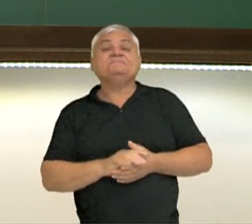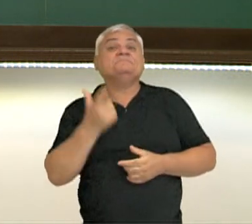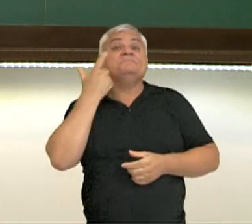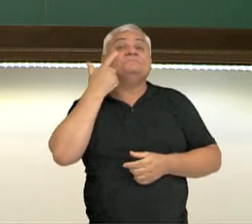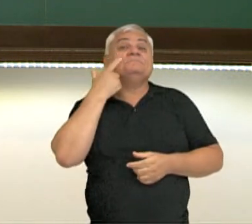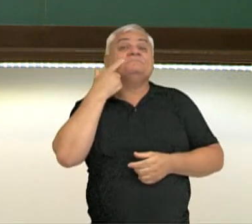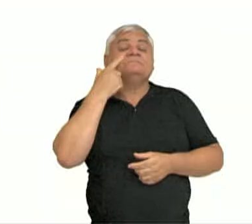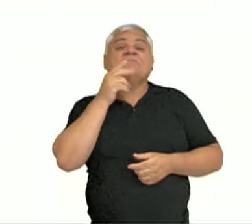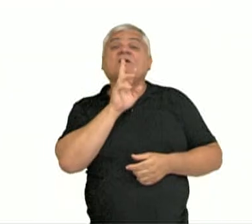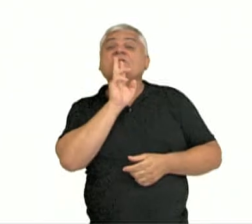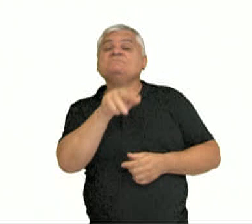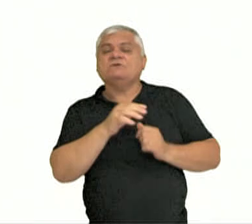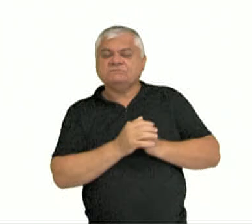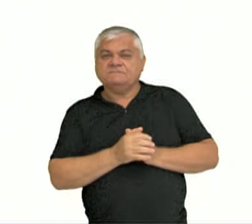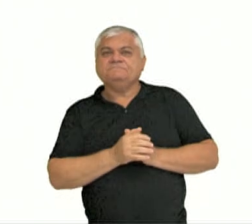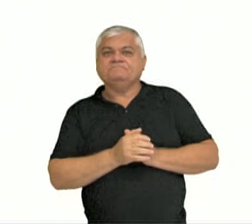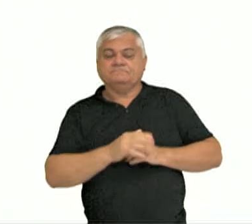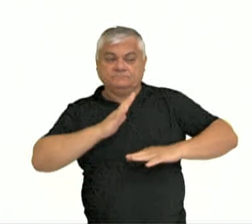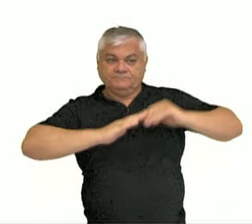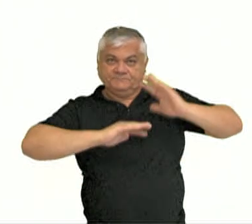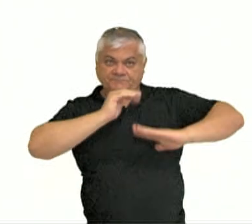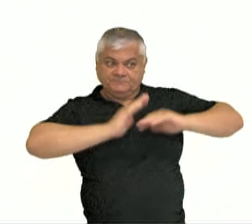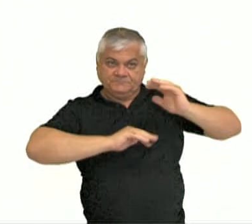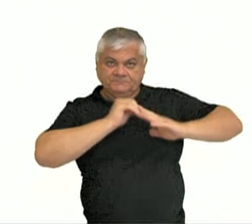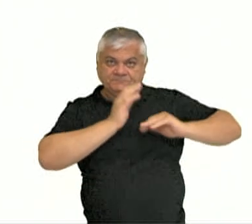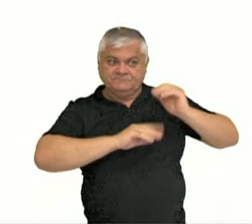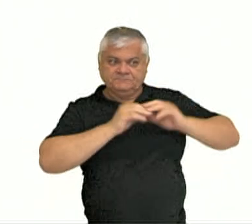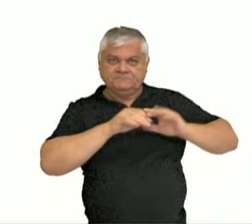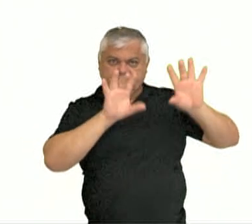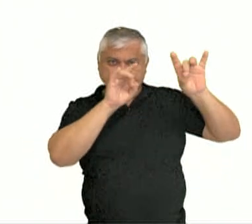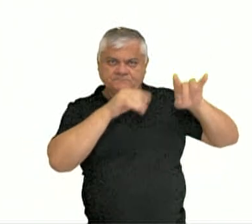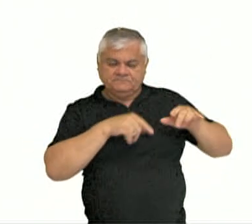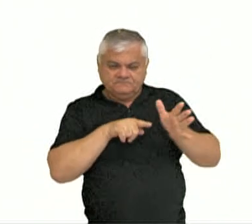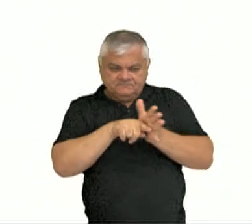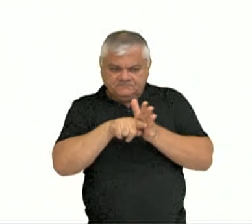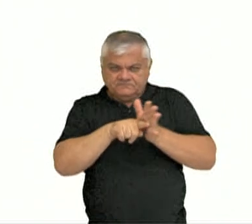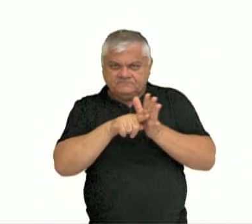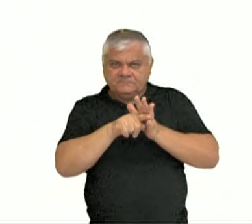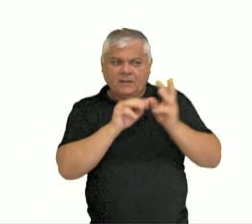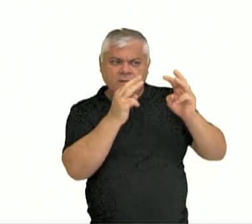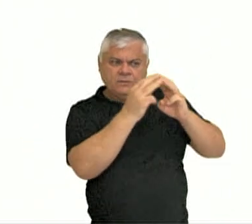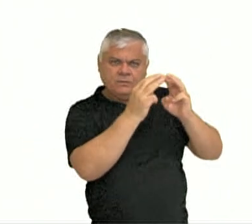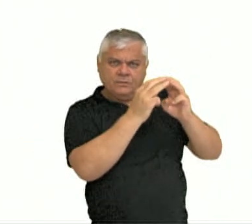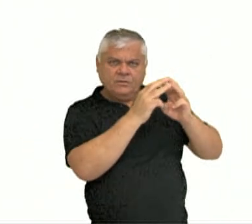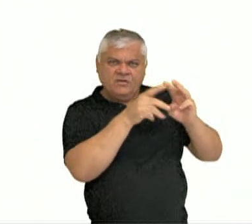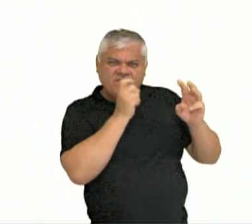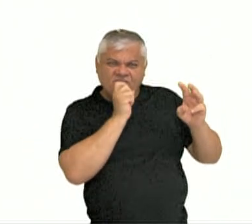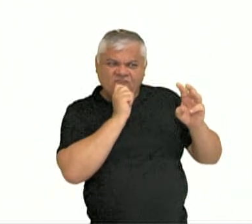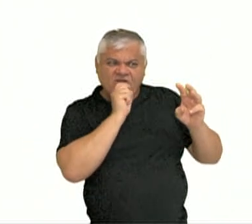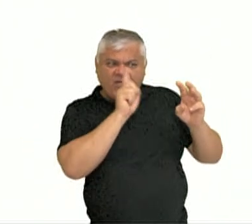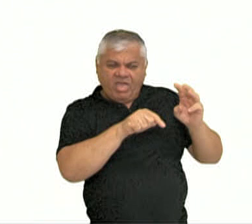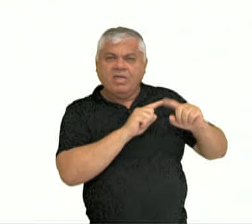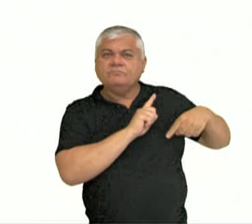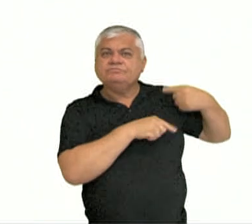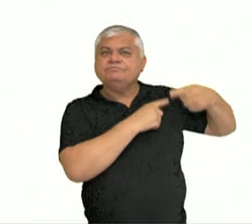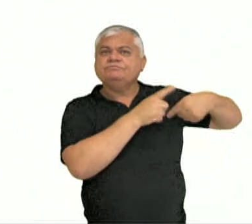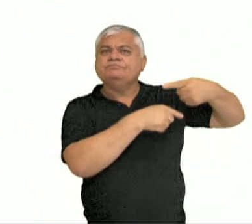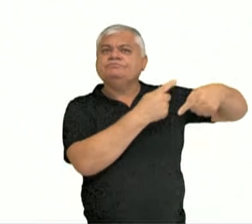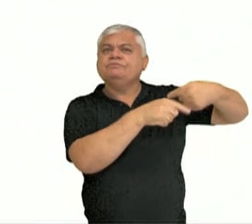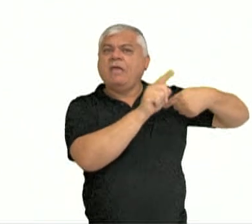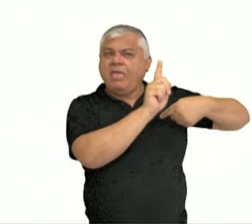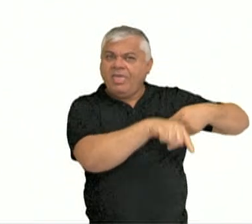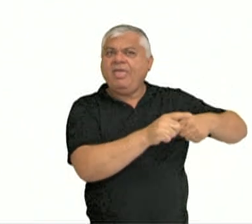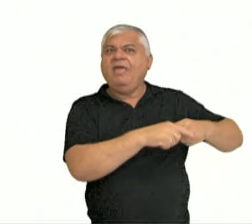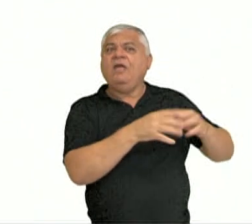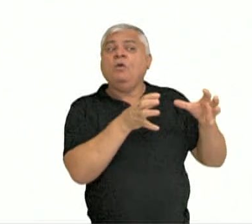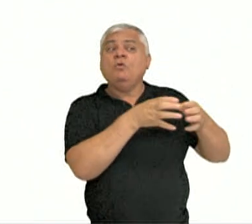Vamos corrigir juntos. Especialistas acreditam que os esquimós são descendentes de que ficaram na região do Alasca dos grupos humanos